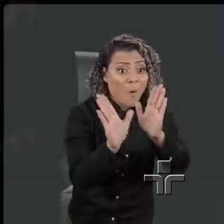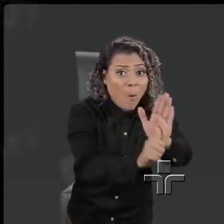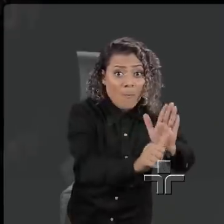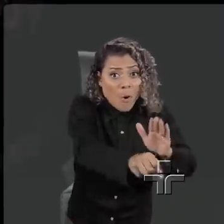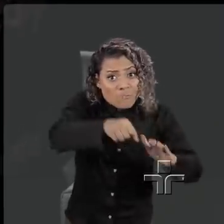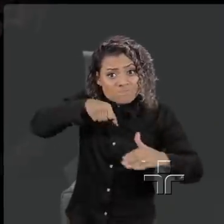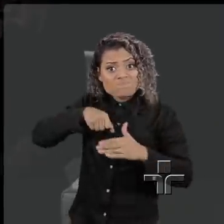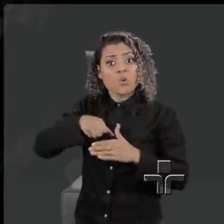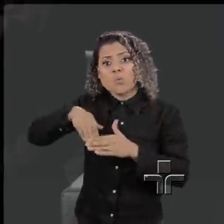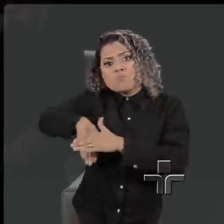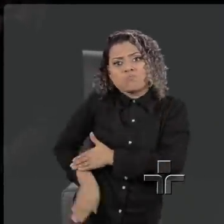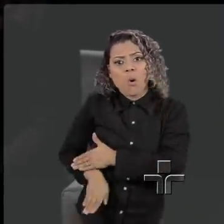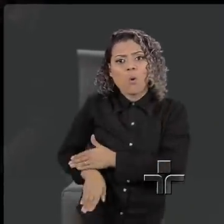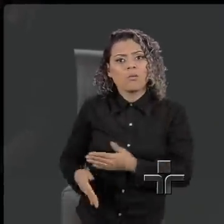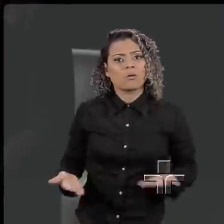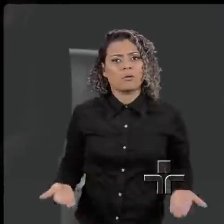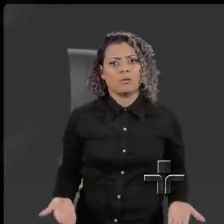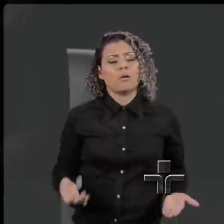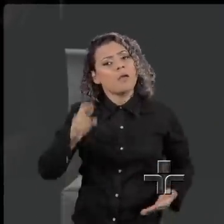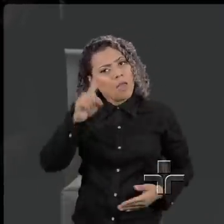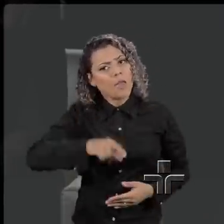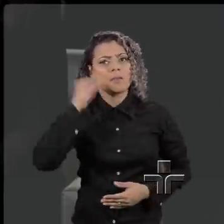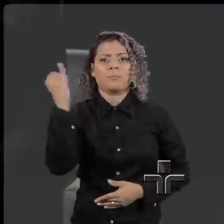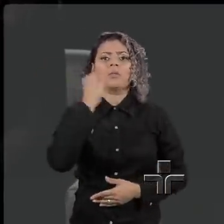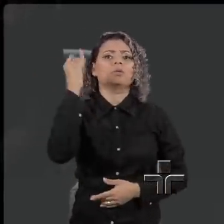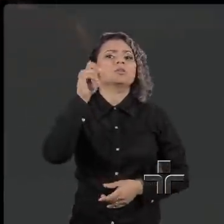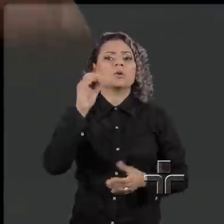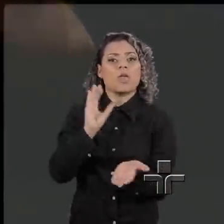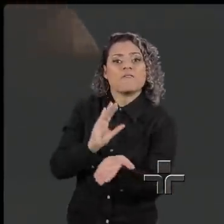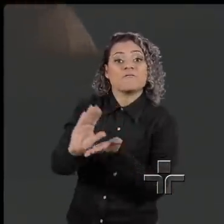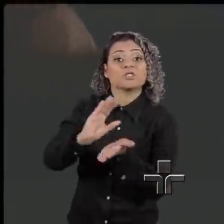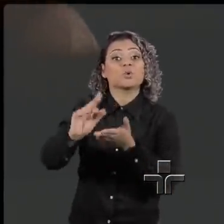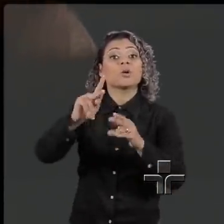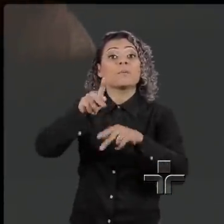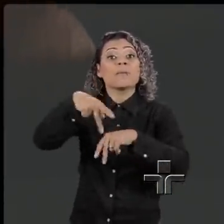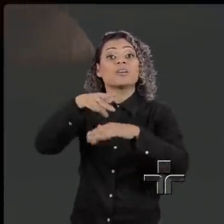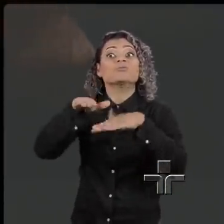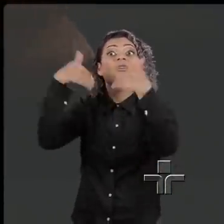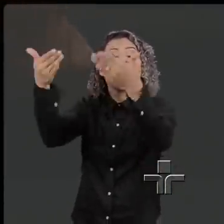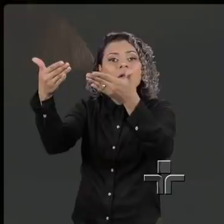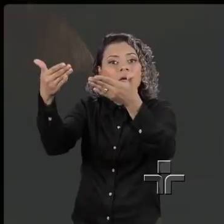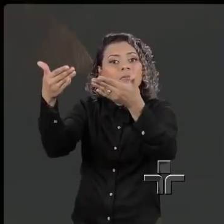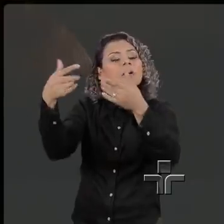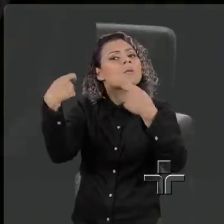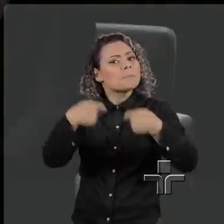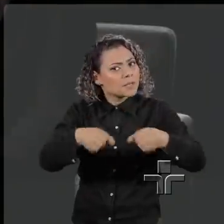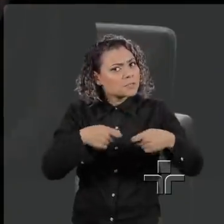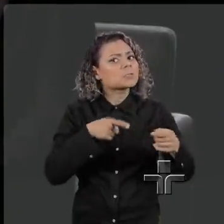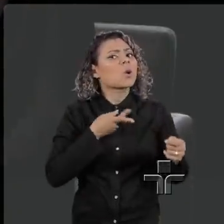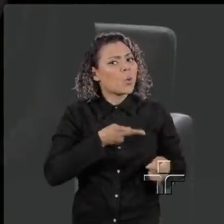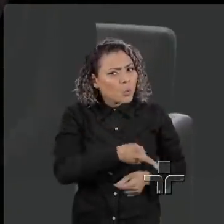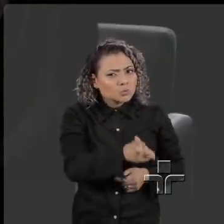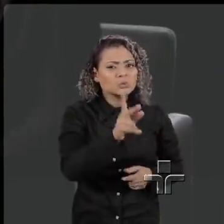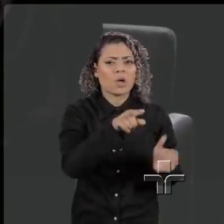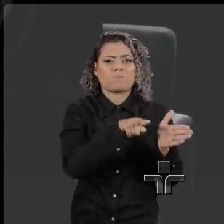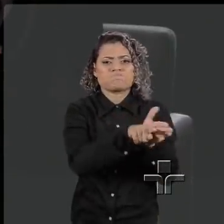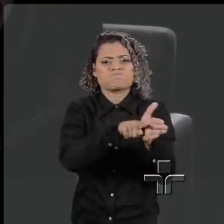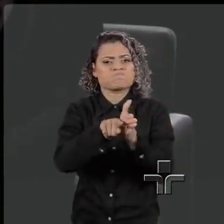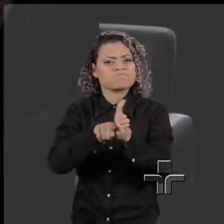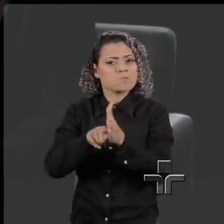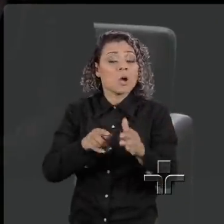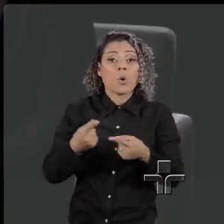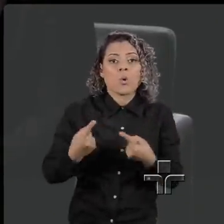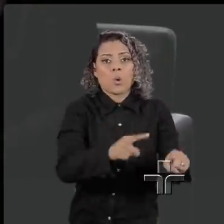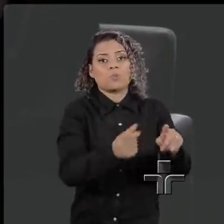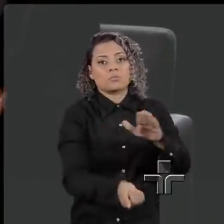é a corrupção um índice importantíssimo para os investidores internacionais. Então, é muito importante que se continue combatendo a corrupção, não só no